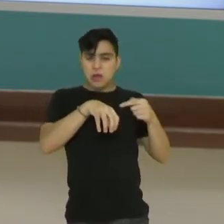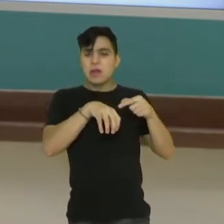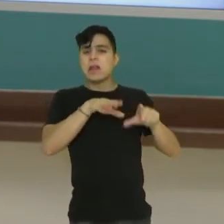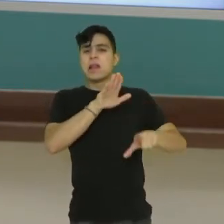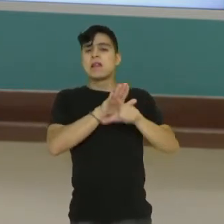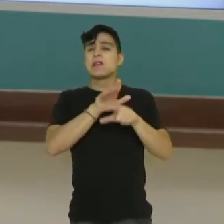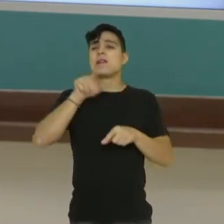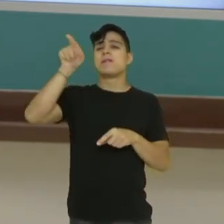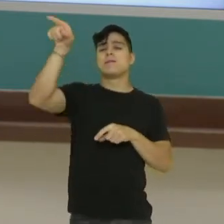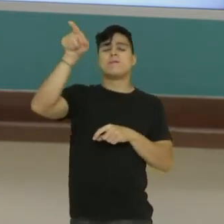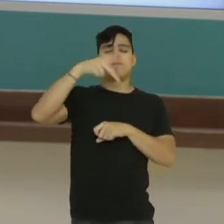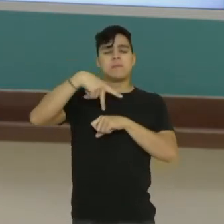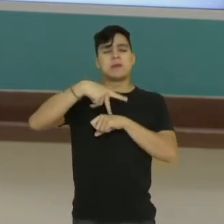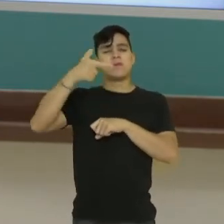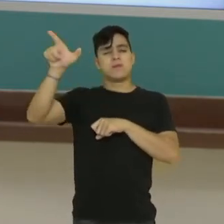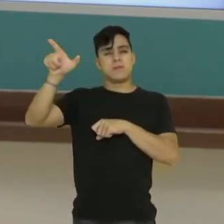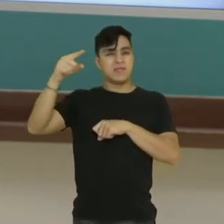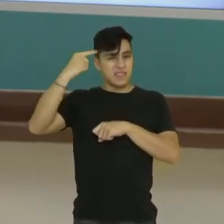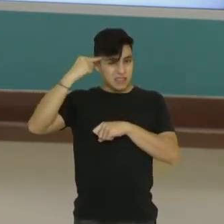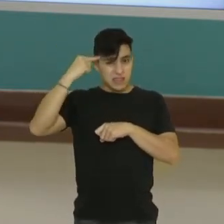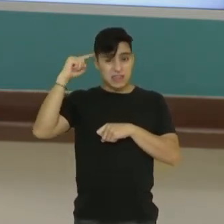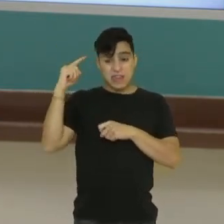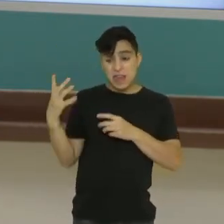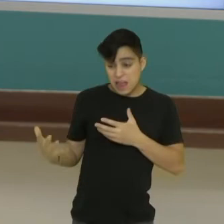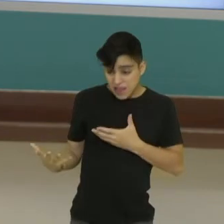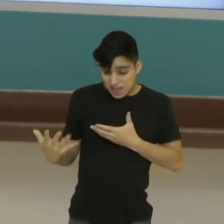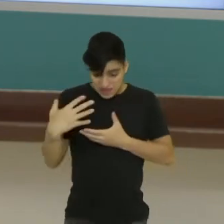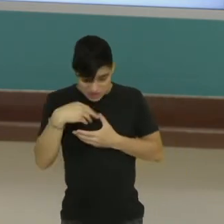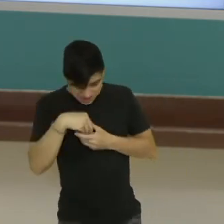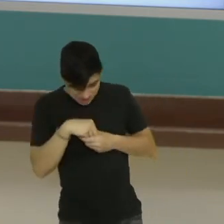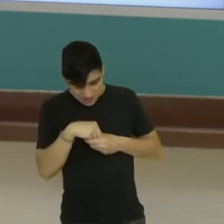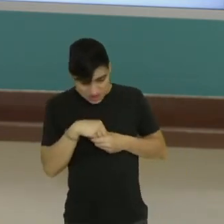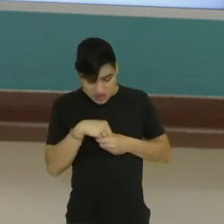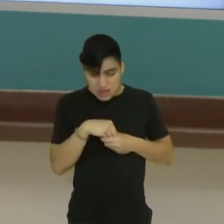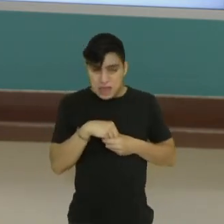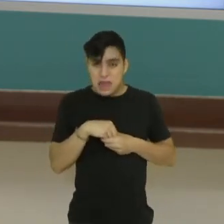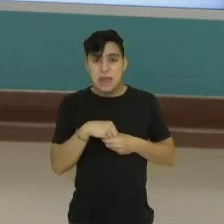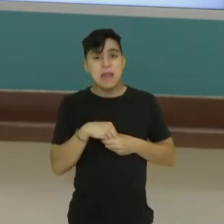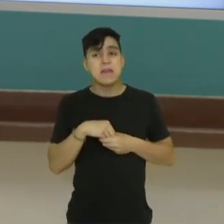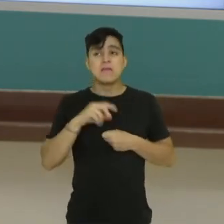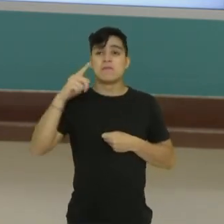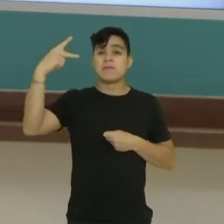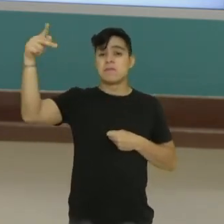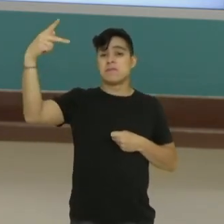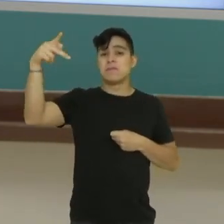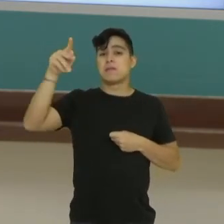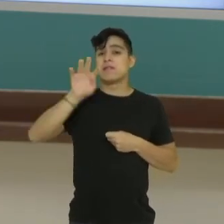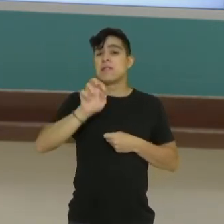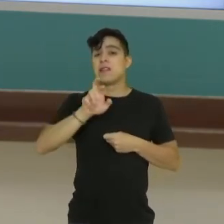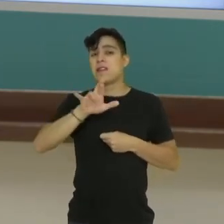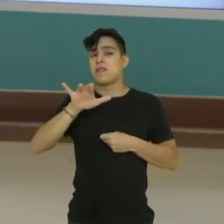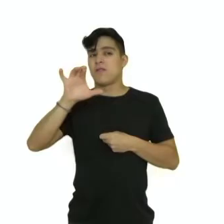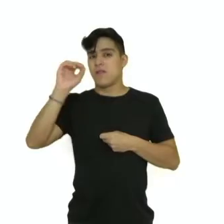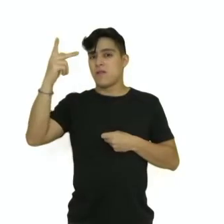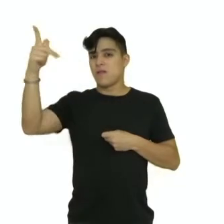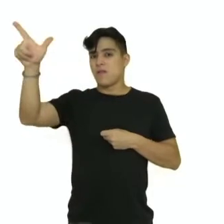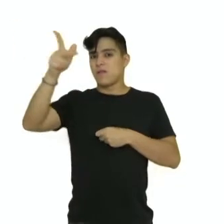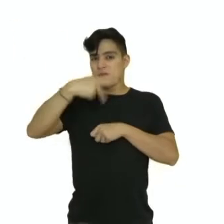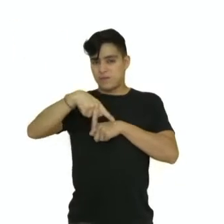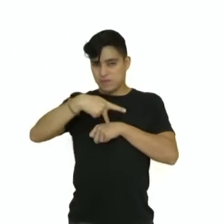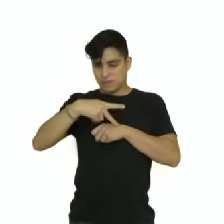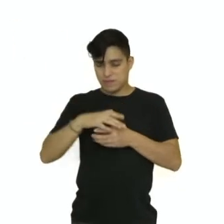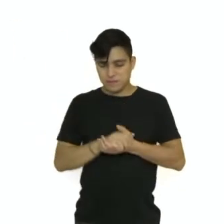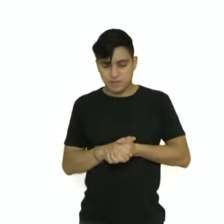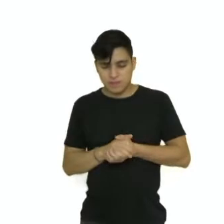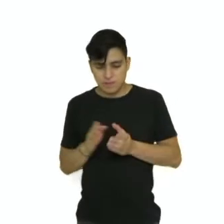ser daquele país de origem dele. Então ele faz parte do território do outro país. Limite e